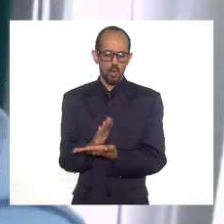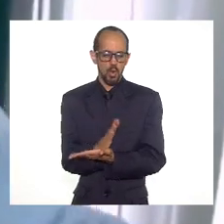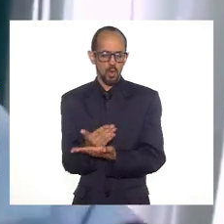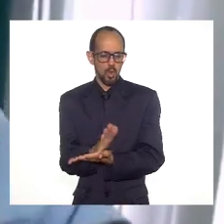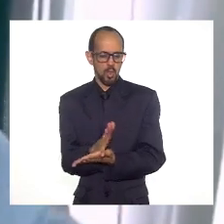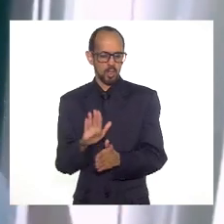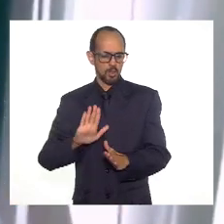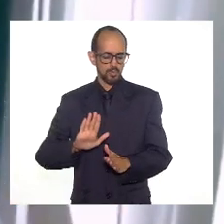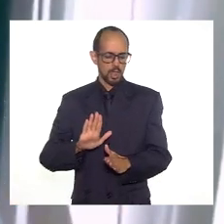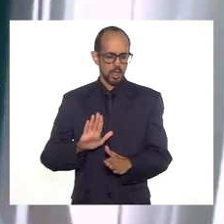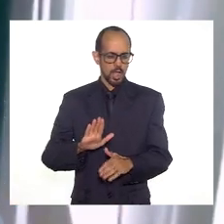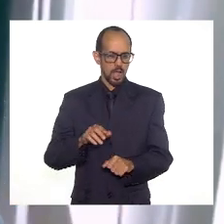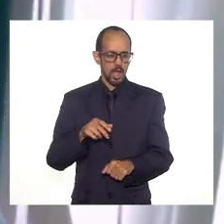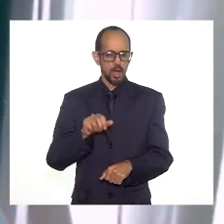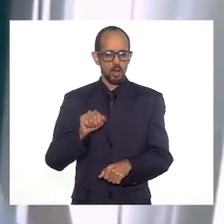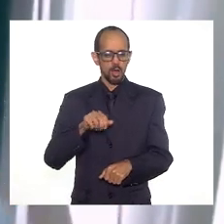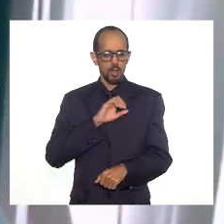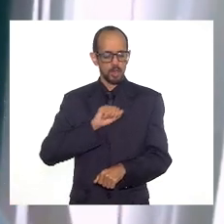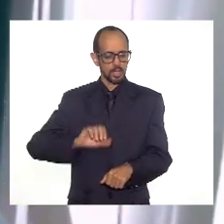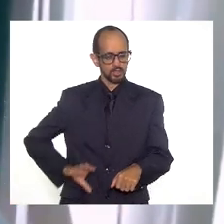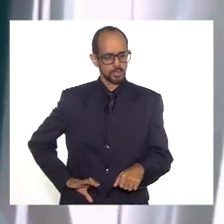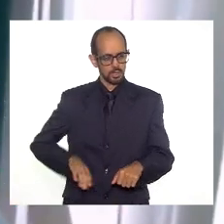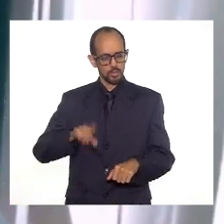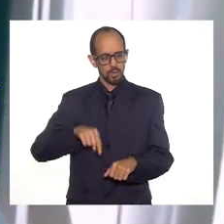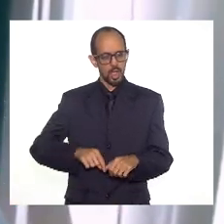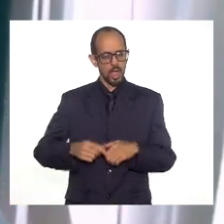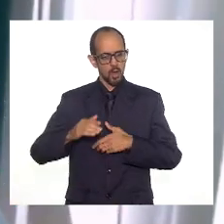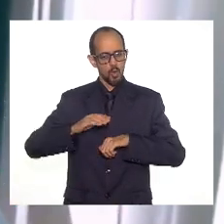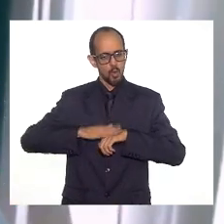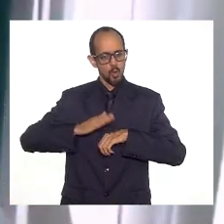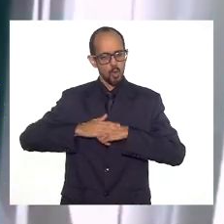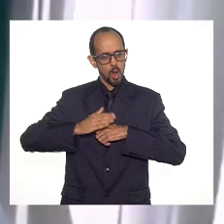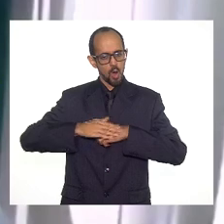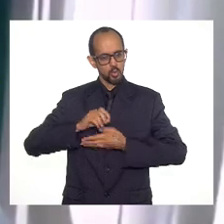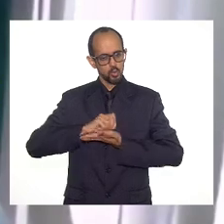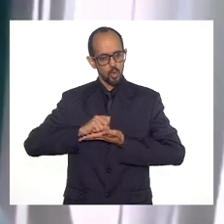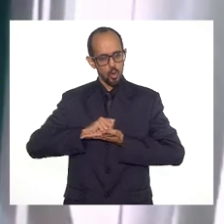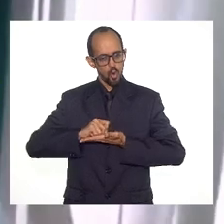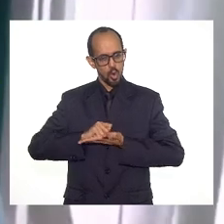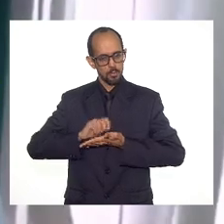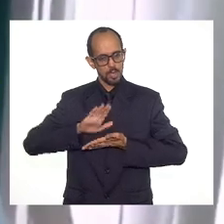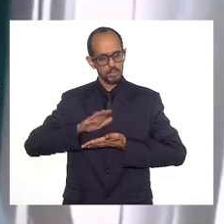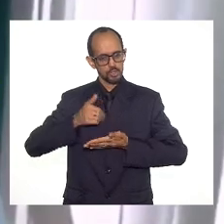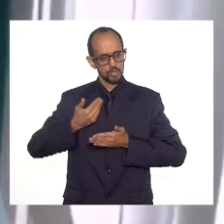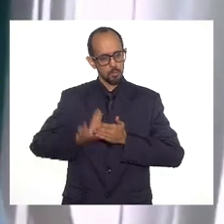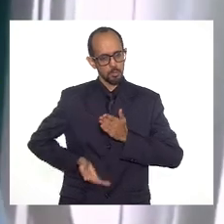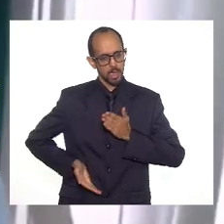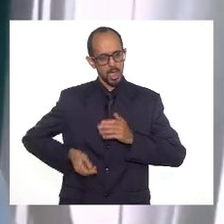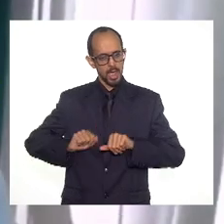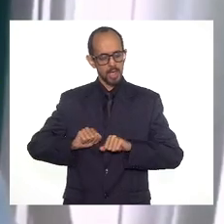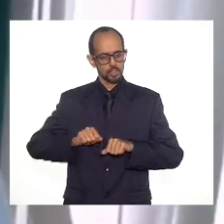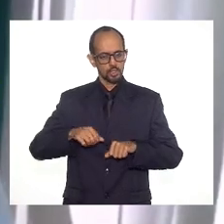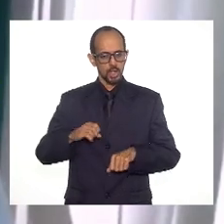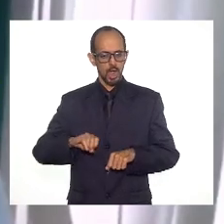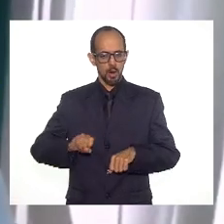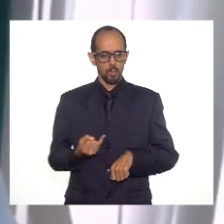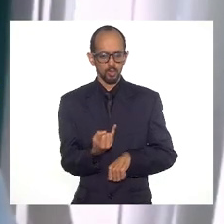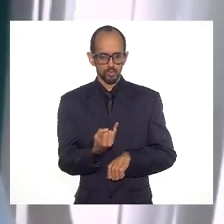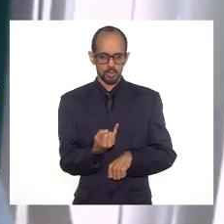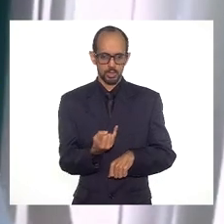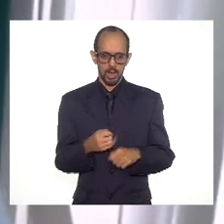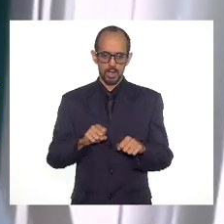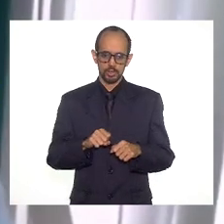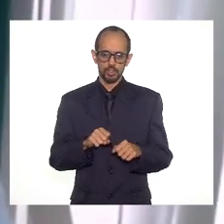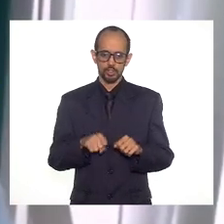não tem problema nenhum. Mas fica aqui o meu registro, que a gente perde uma oportunidade de colocar no texto constitucional do nosso